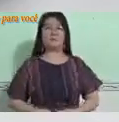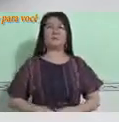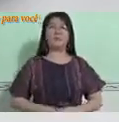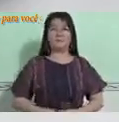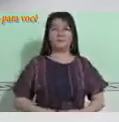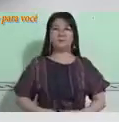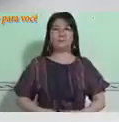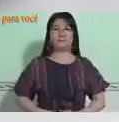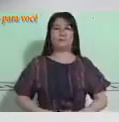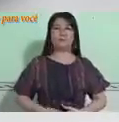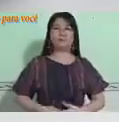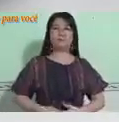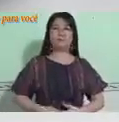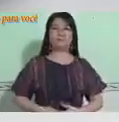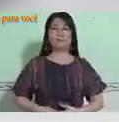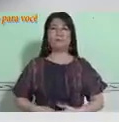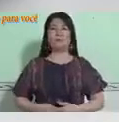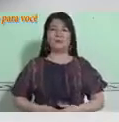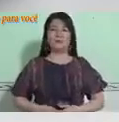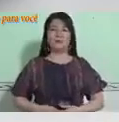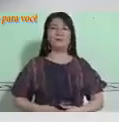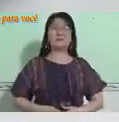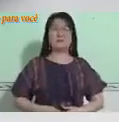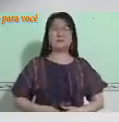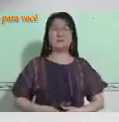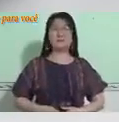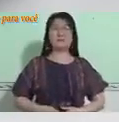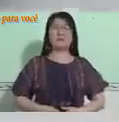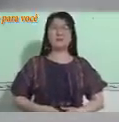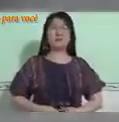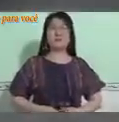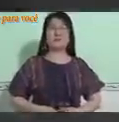ou não respiram, ventilação não invasiva não é indicada,